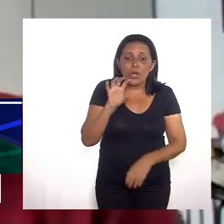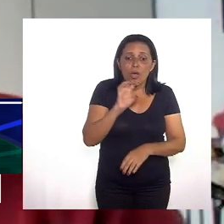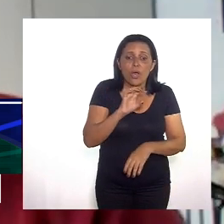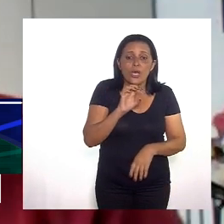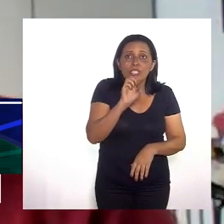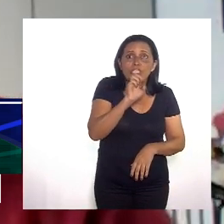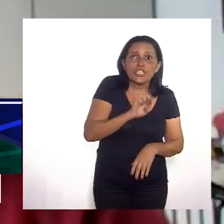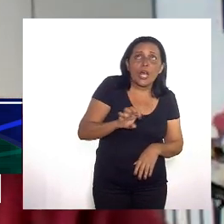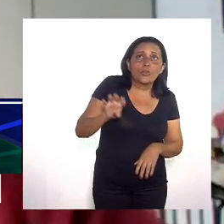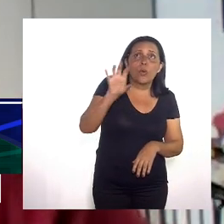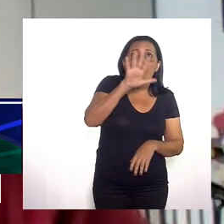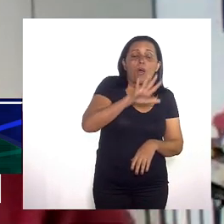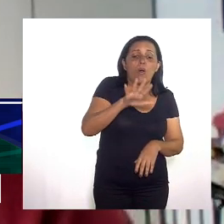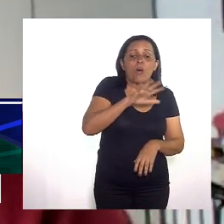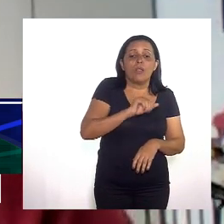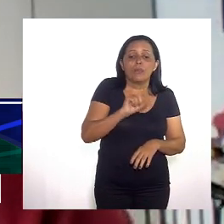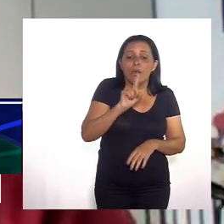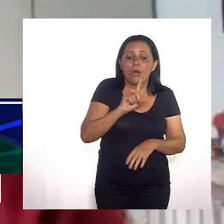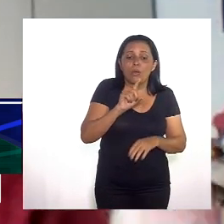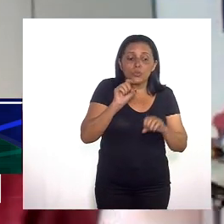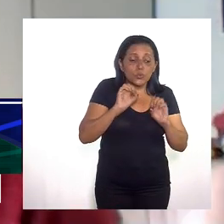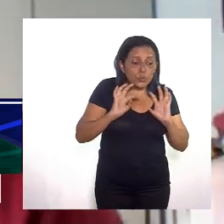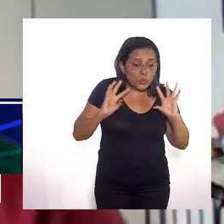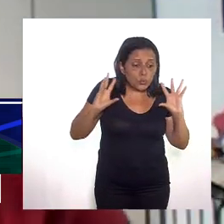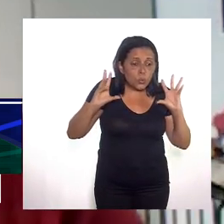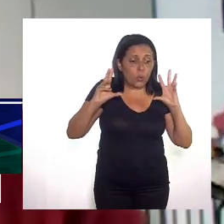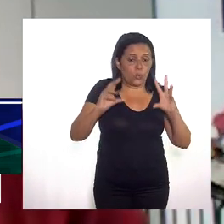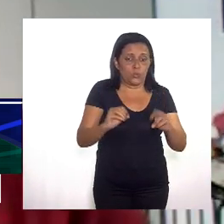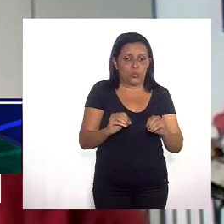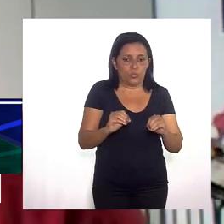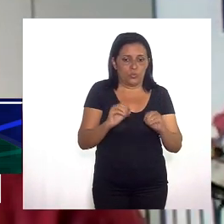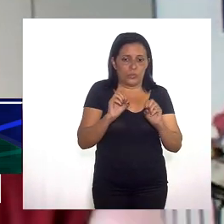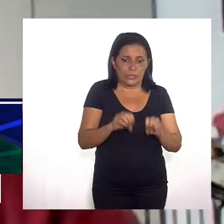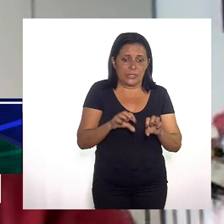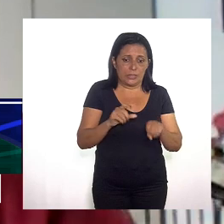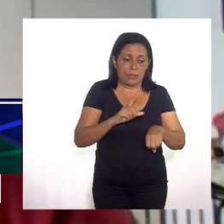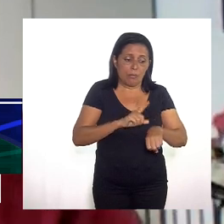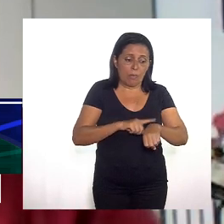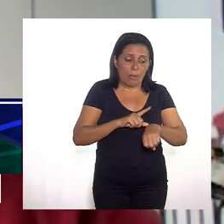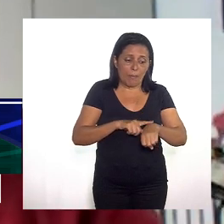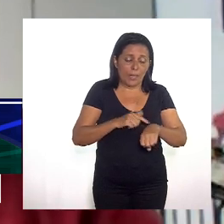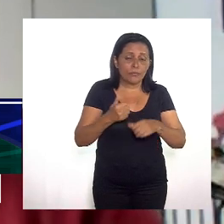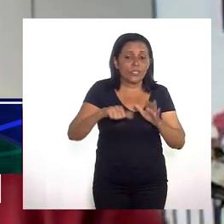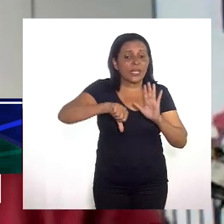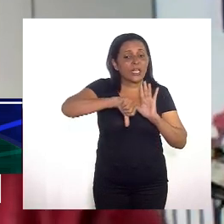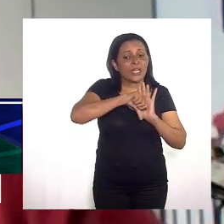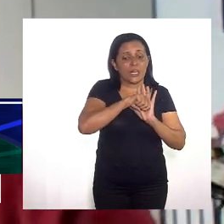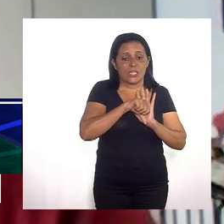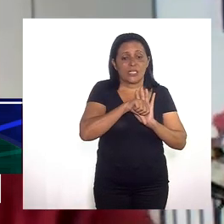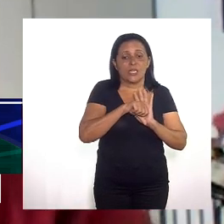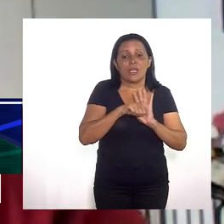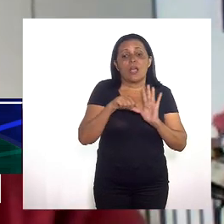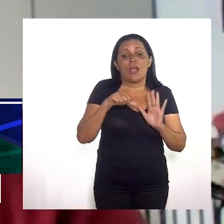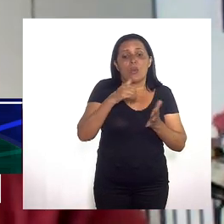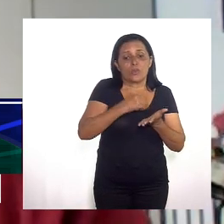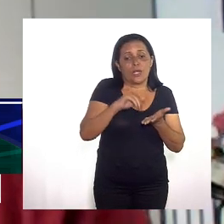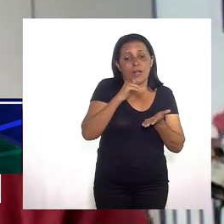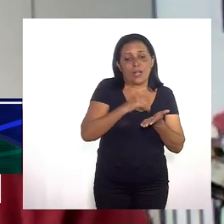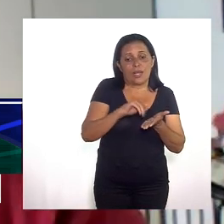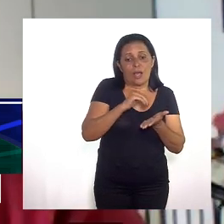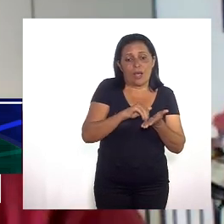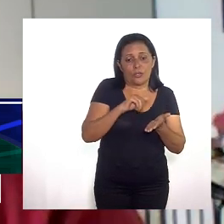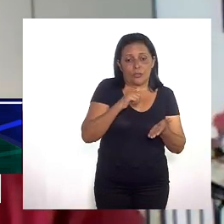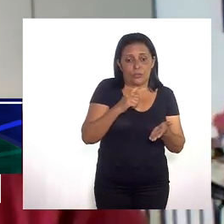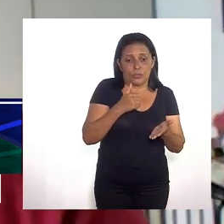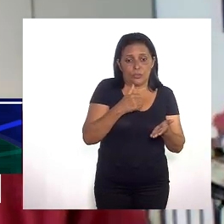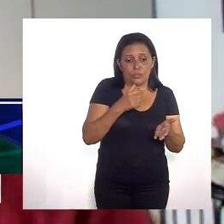mas de todo o sistema estadual de ensino. Por que que isso é importante? Porque, num momento de crise como esse, o secretário de Educação do Estado ele não pode ser só